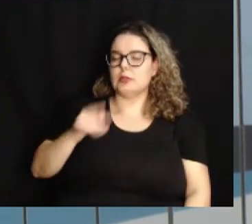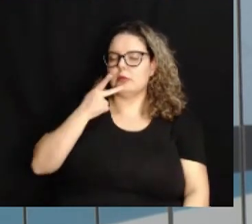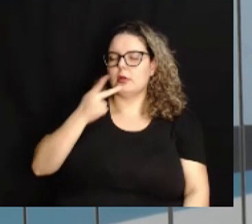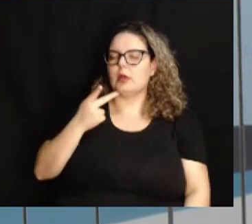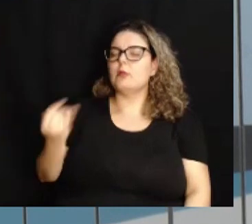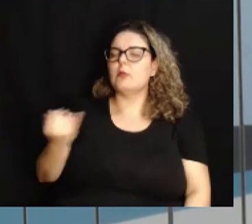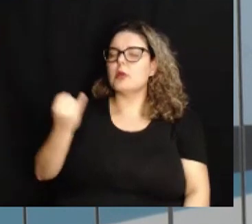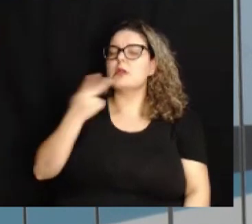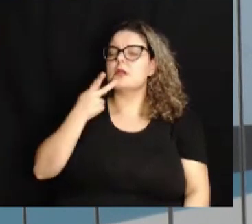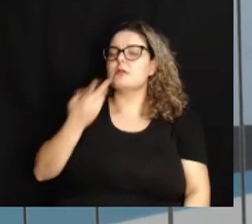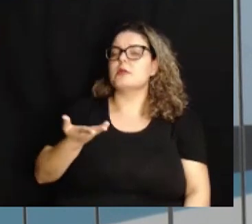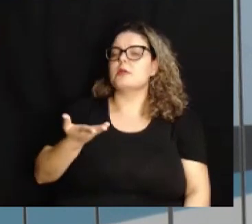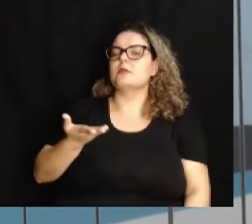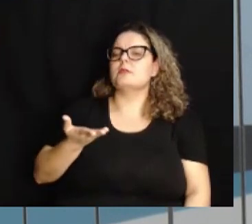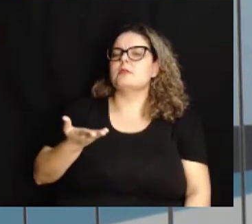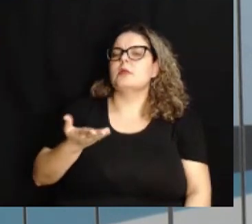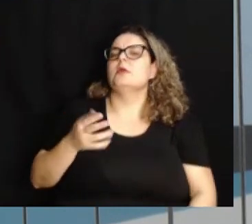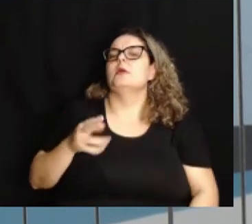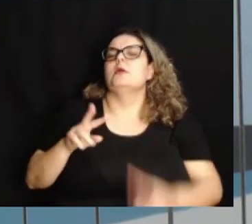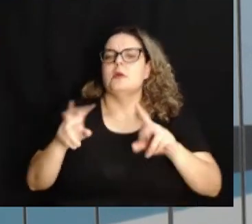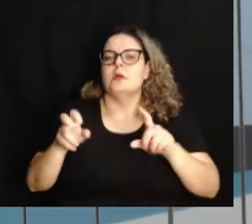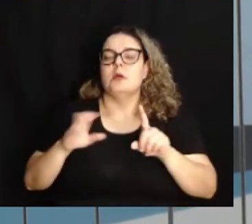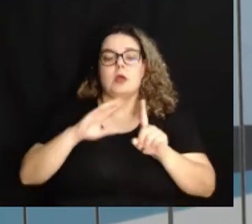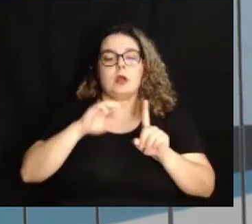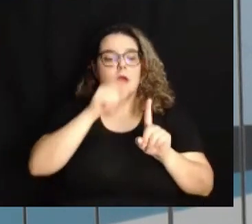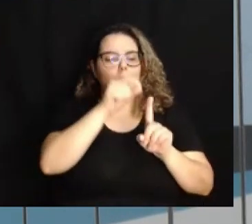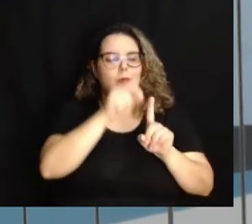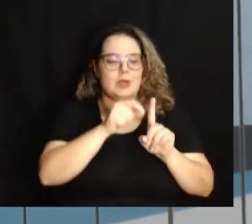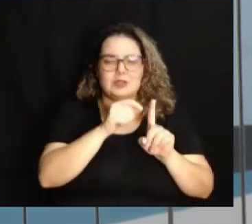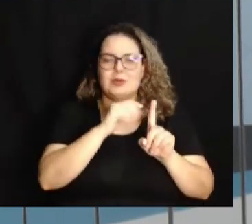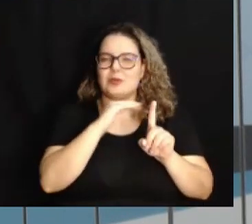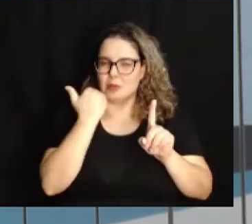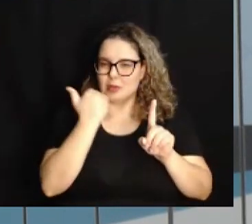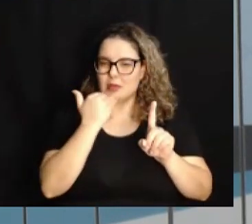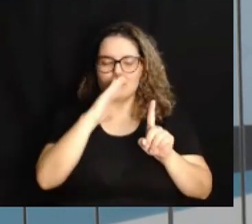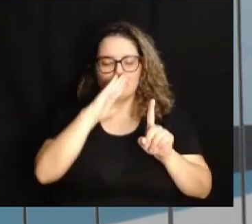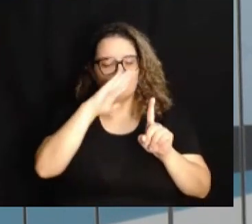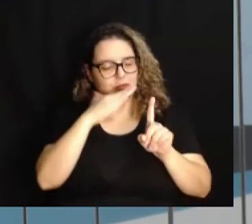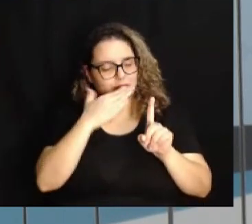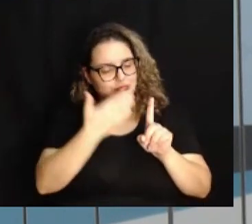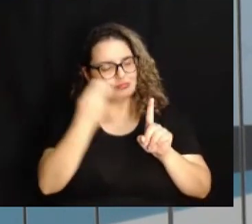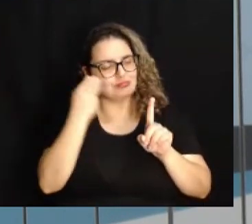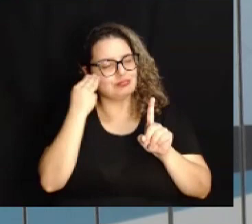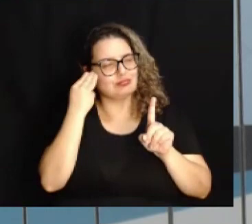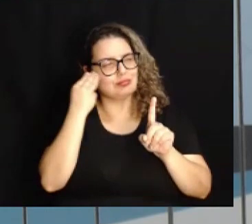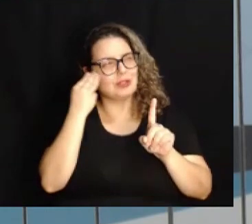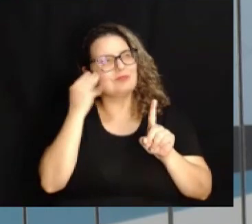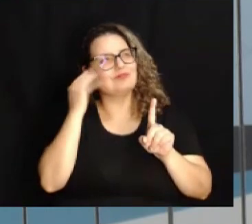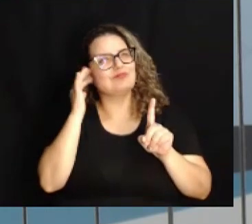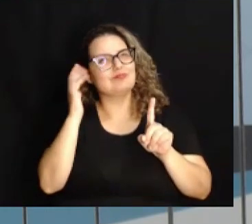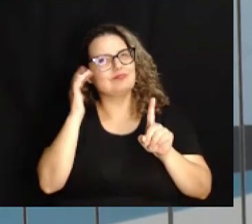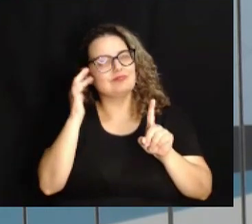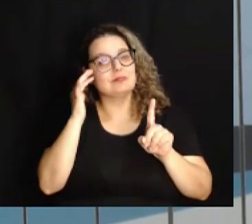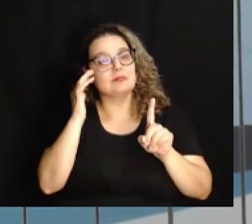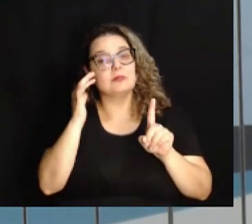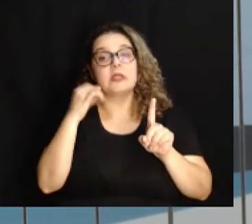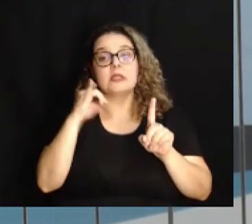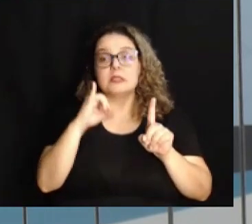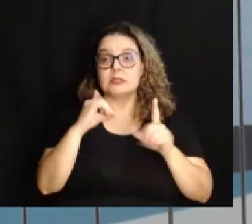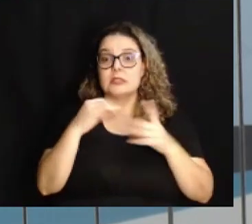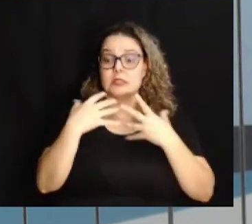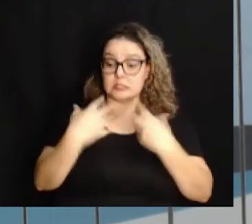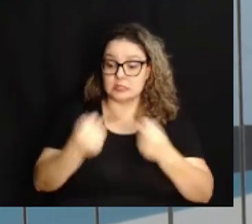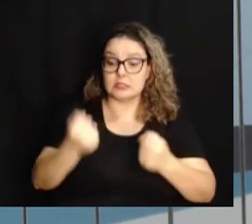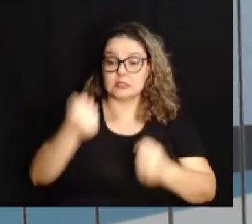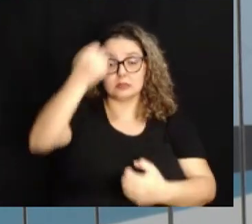Que é justamente honrar a memória daquele que se foi. E se tiver que passar pela aceitação da culpa para isso, é muito importante que você faça